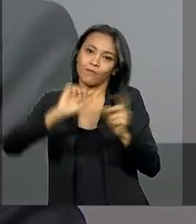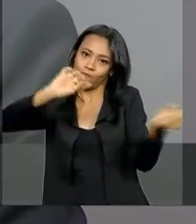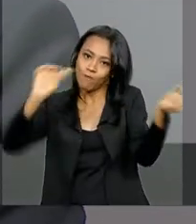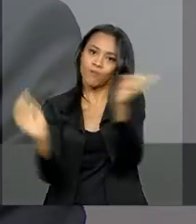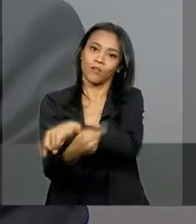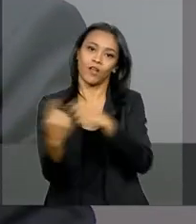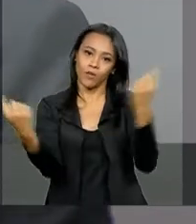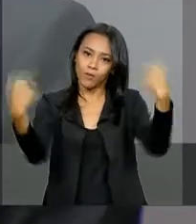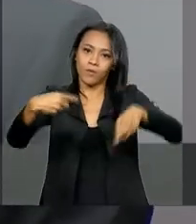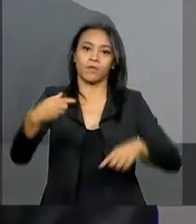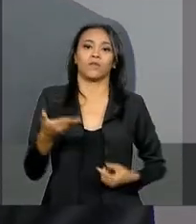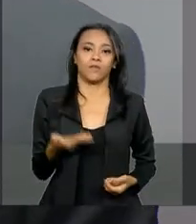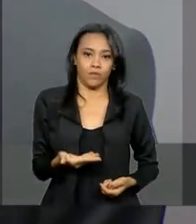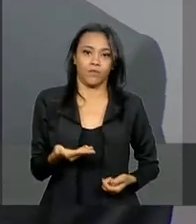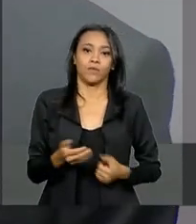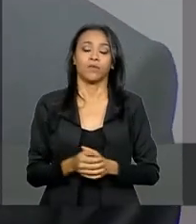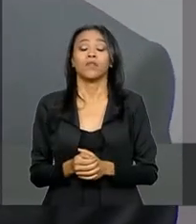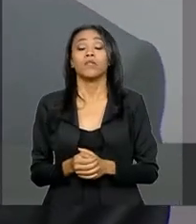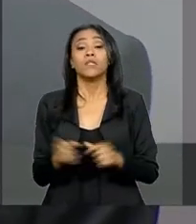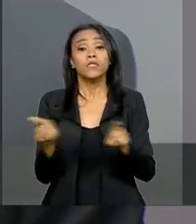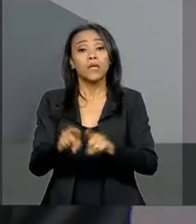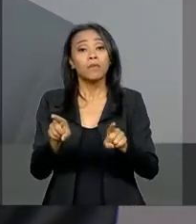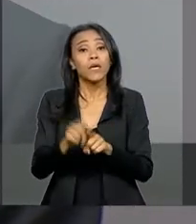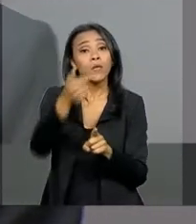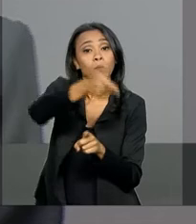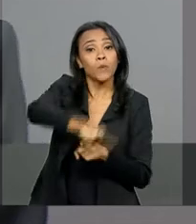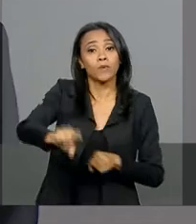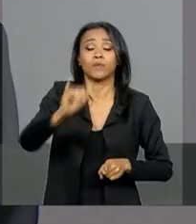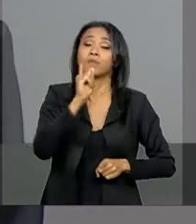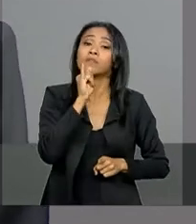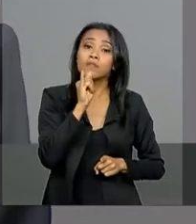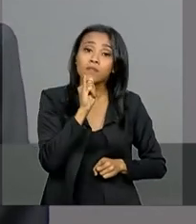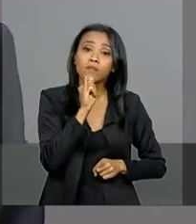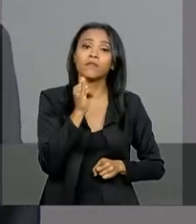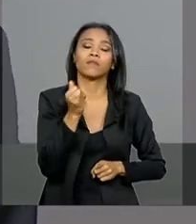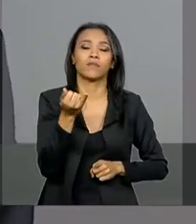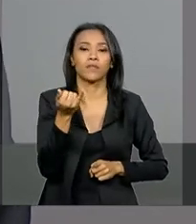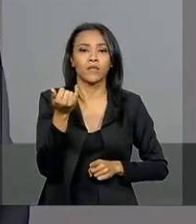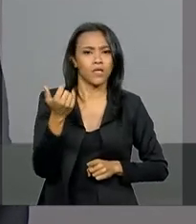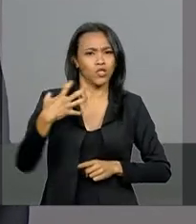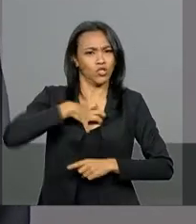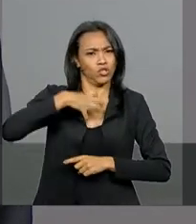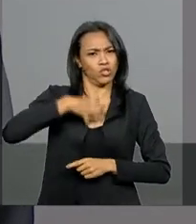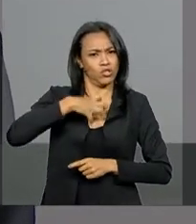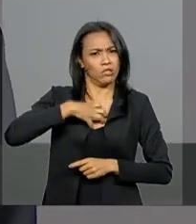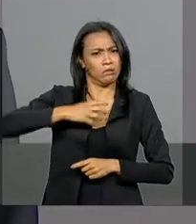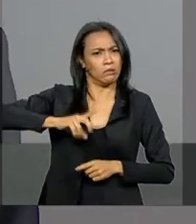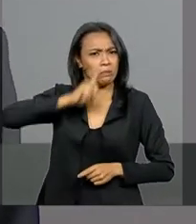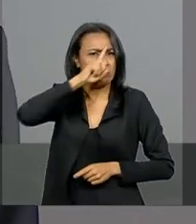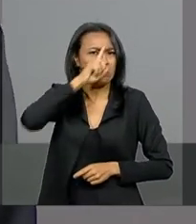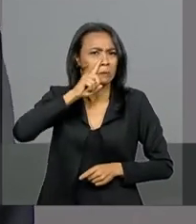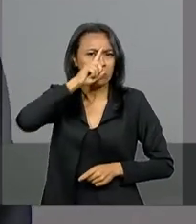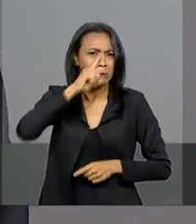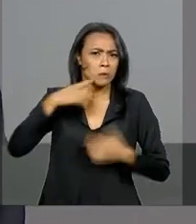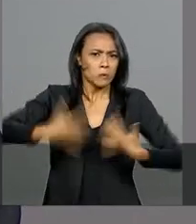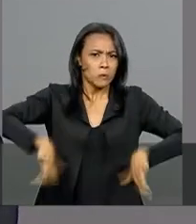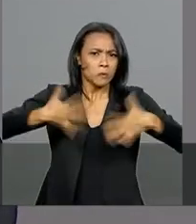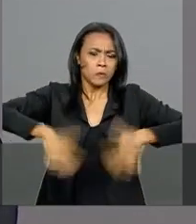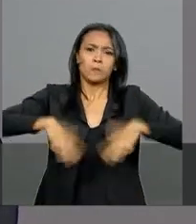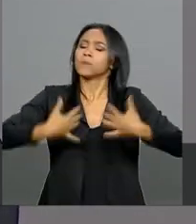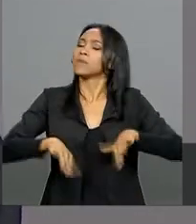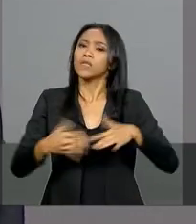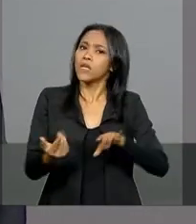do mesmo modo e chega aqui é o segundo exemplo certas condutas graves que não eram estritamente